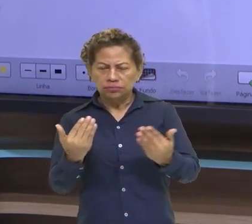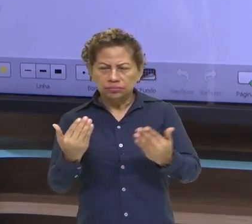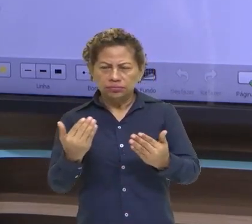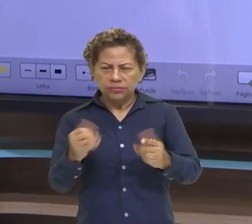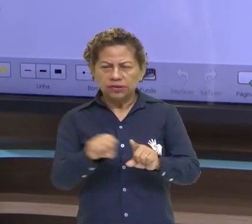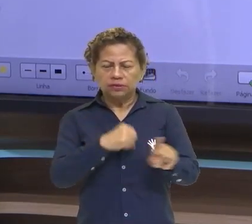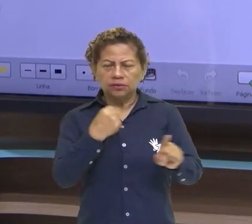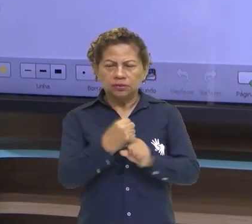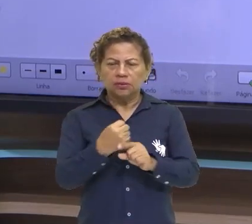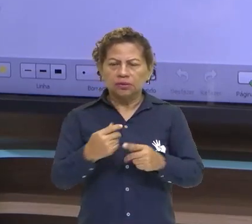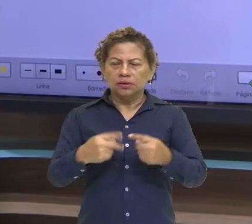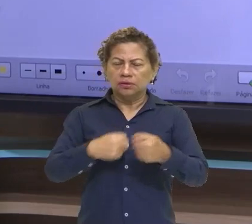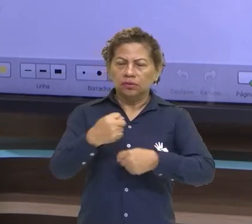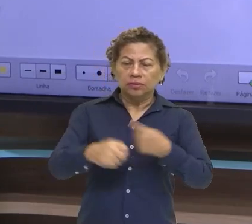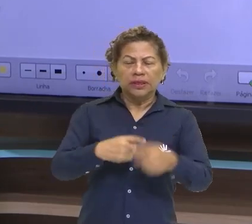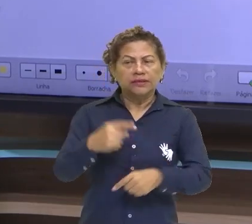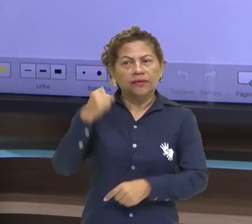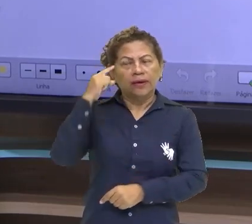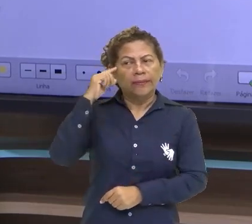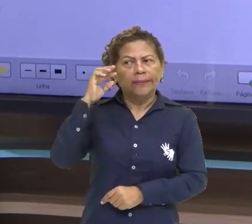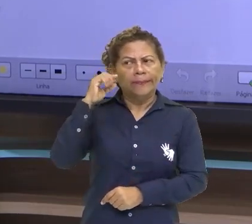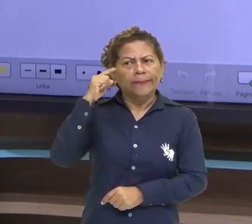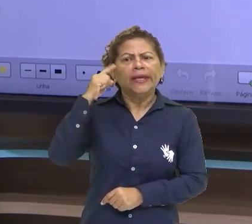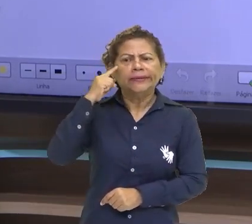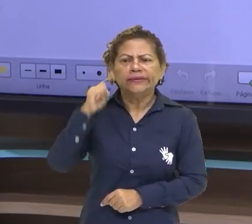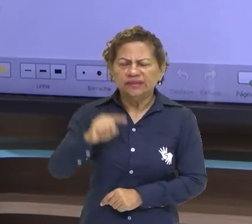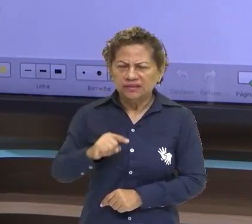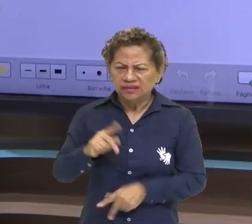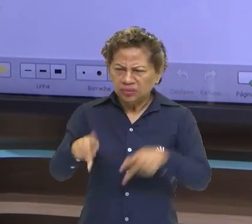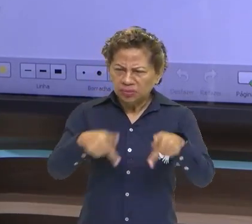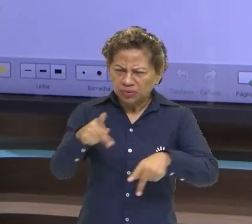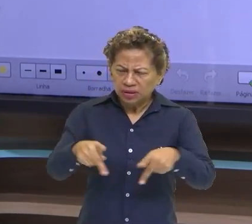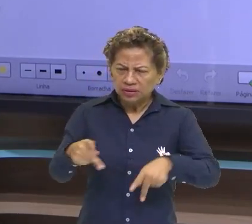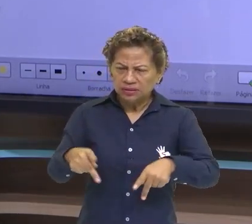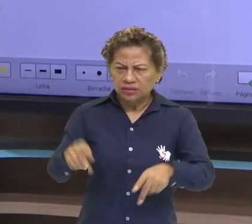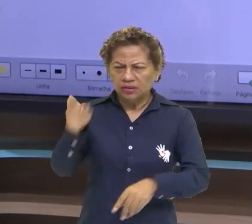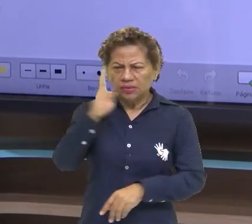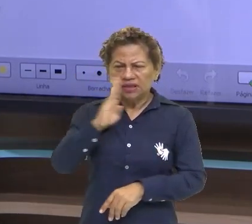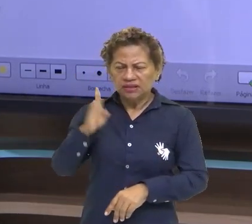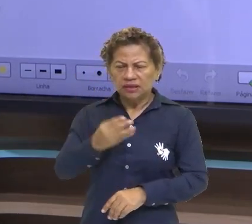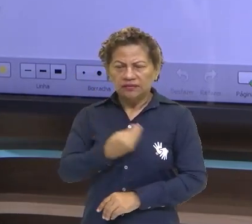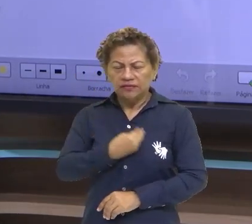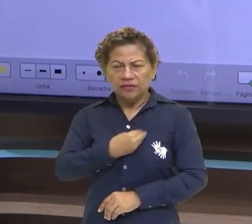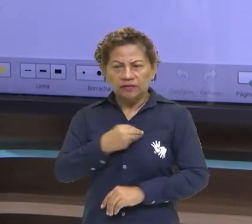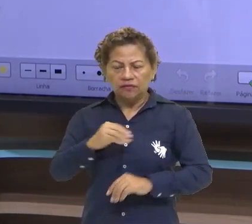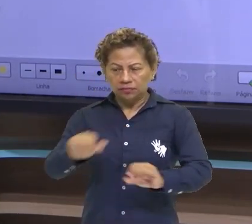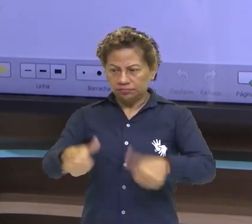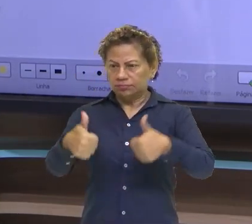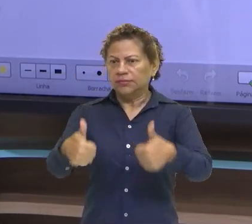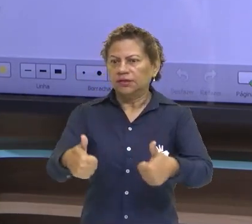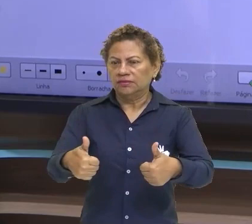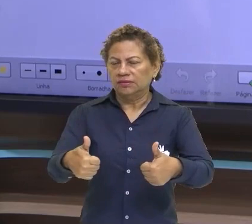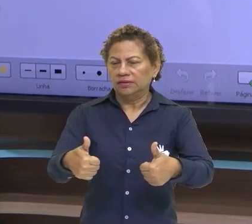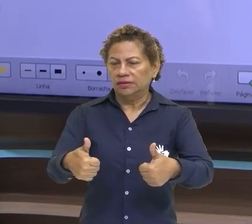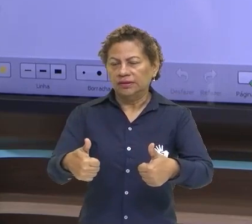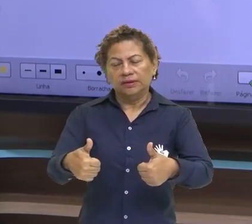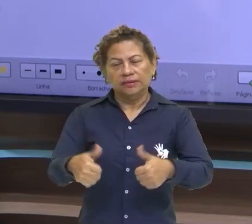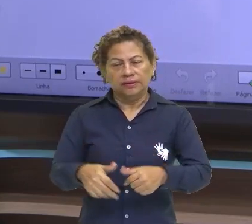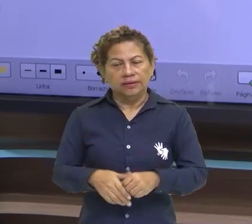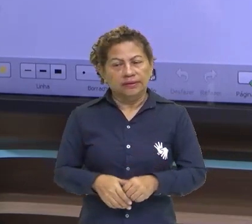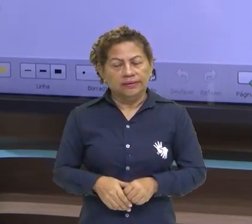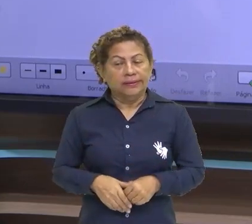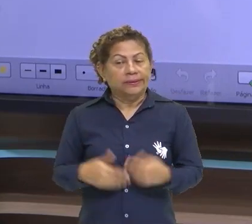vir a crer que a população brasileira vive bem melhor do que realmente vive, tá bom? Por isso é essencial a gente